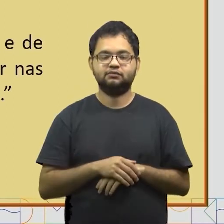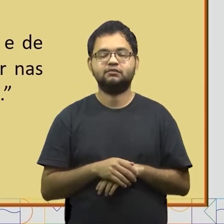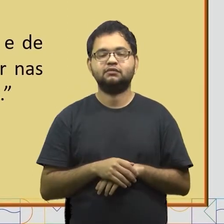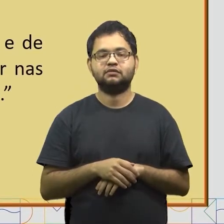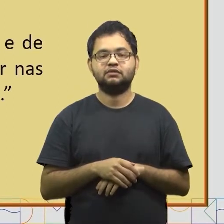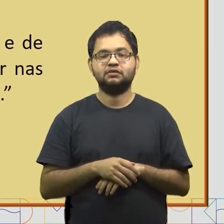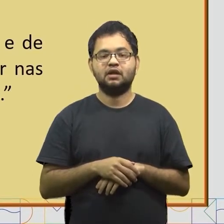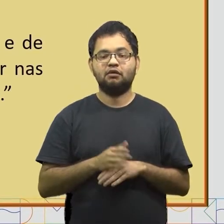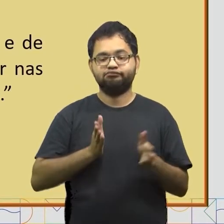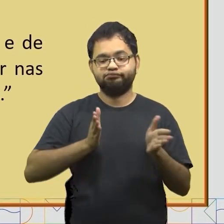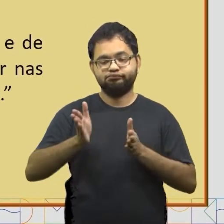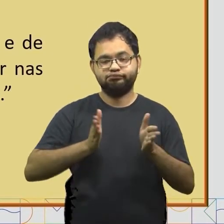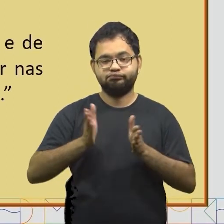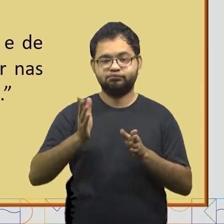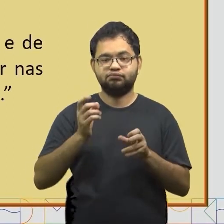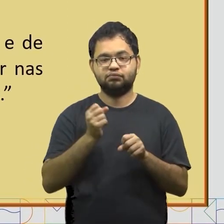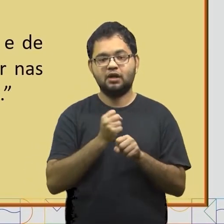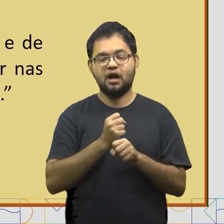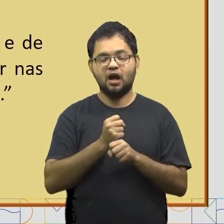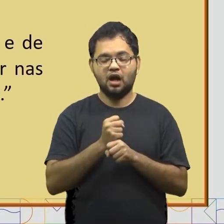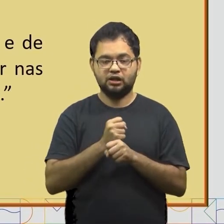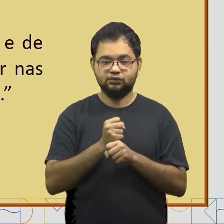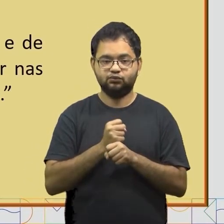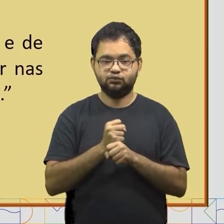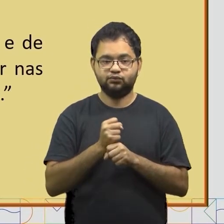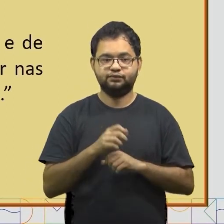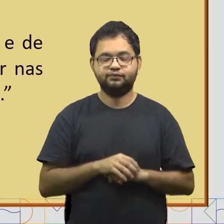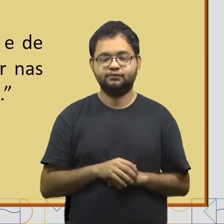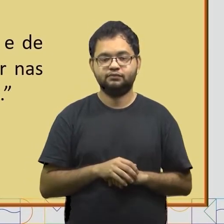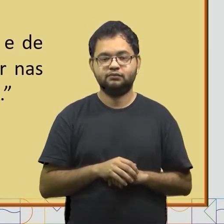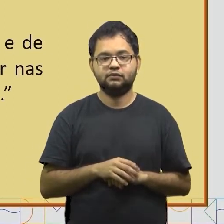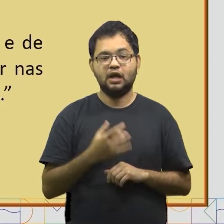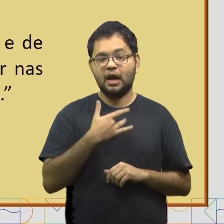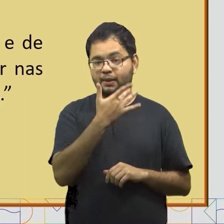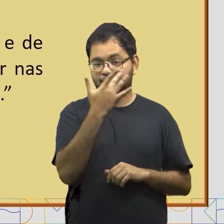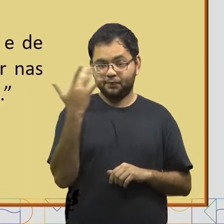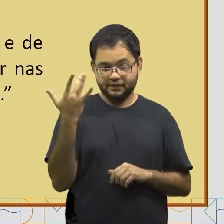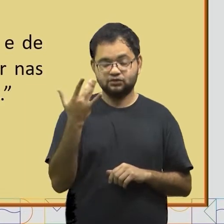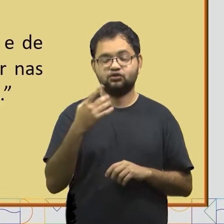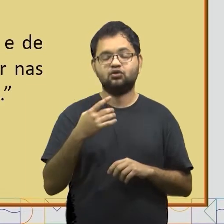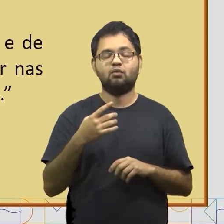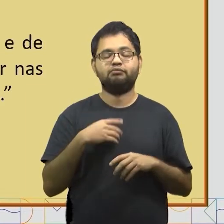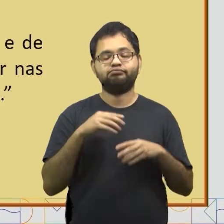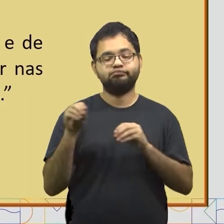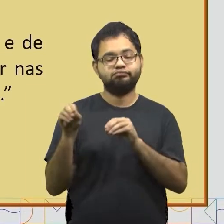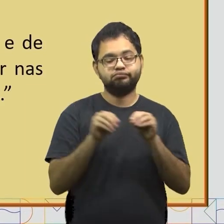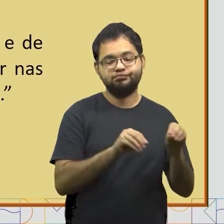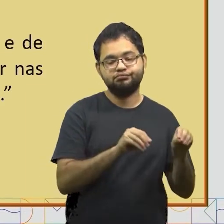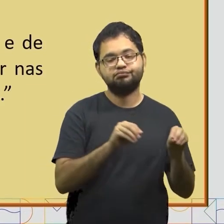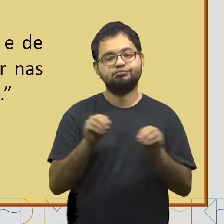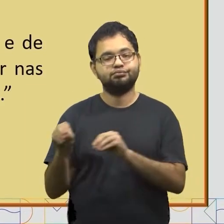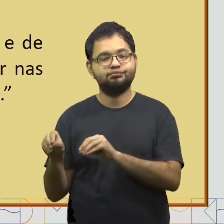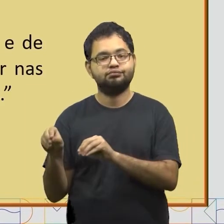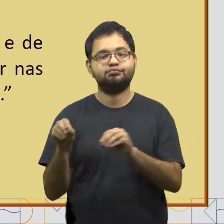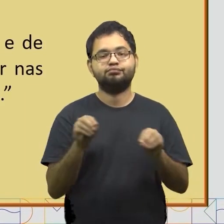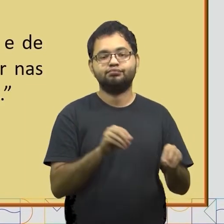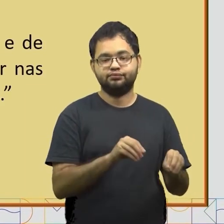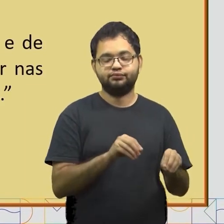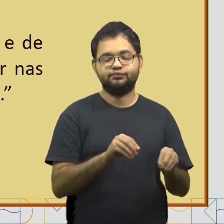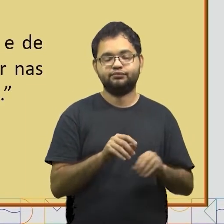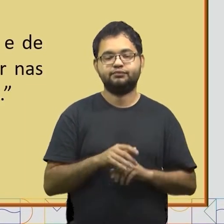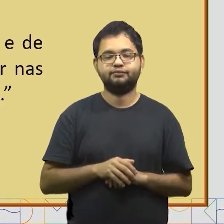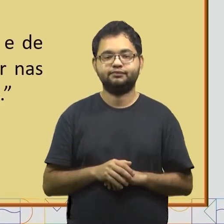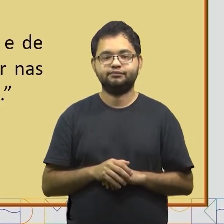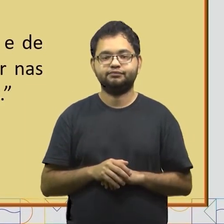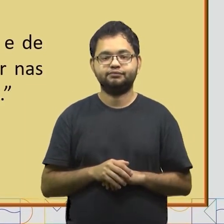cerca de alguns anos Os compradores se deslocavam de uma região para outra negociando suas mercadorias